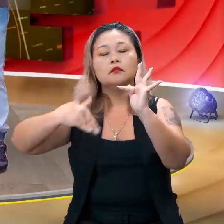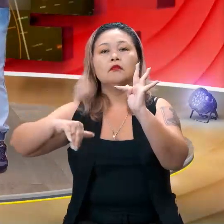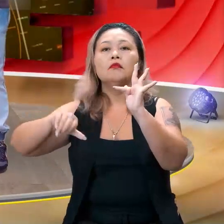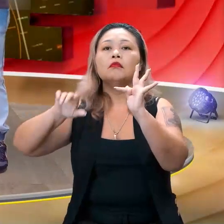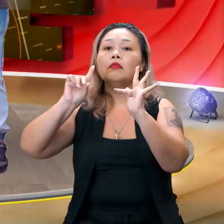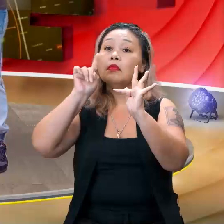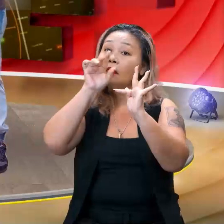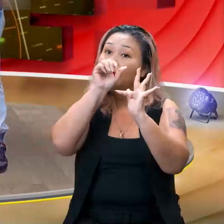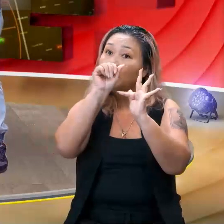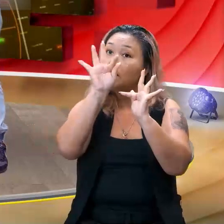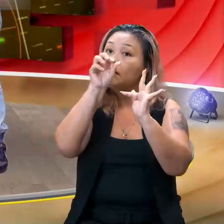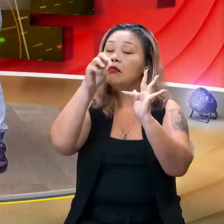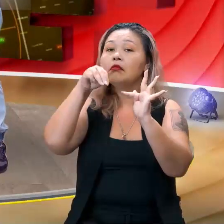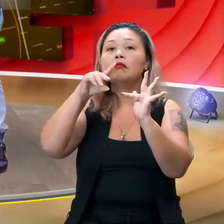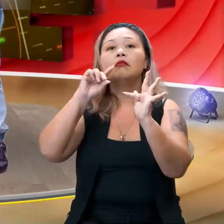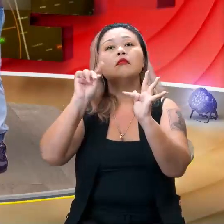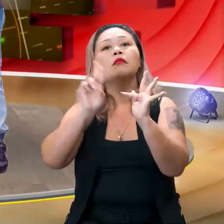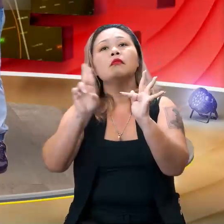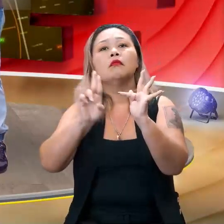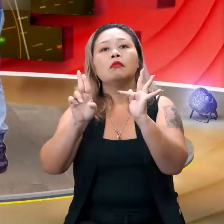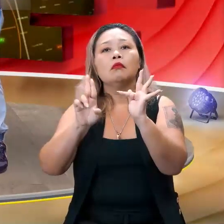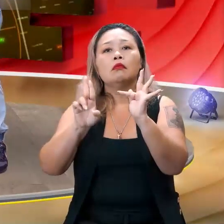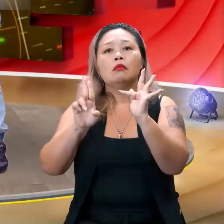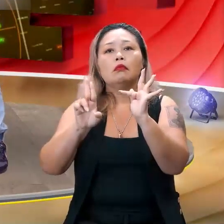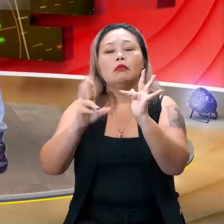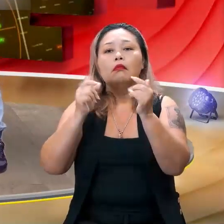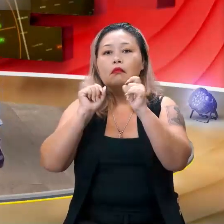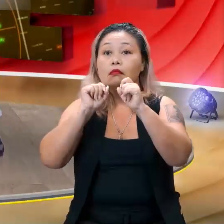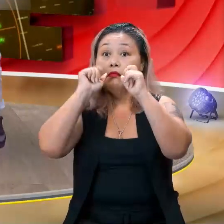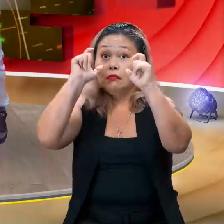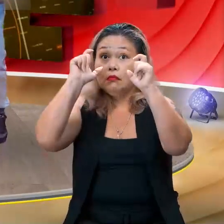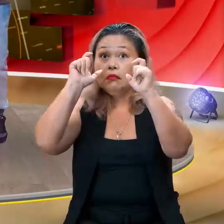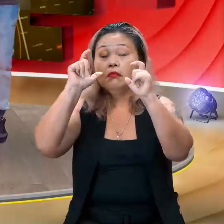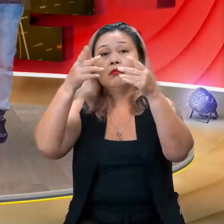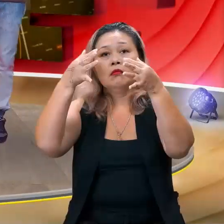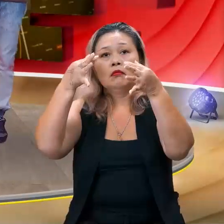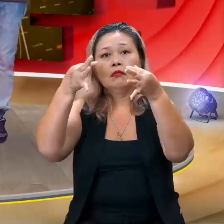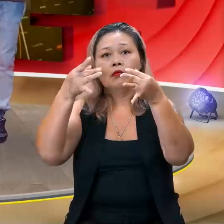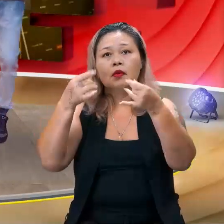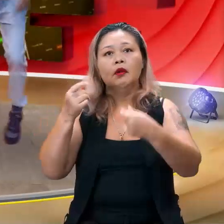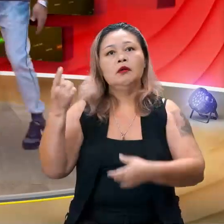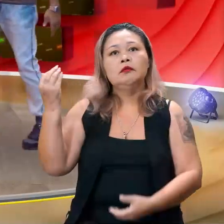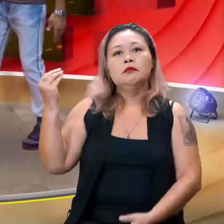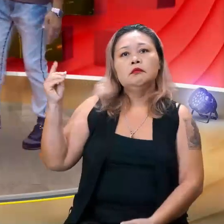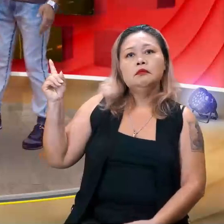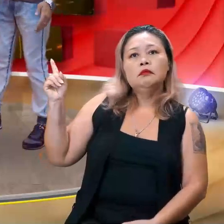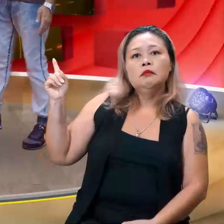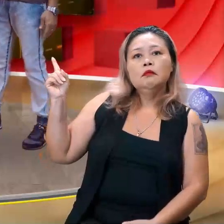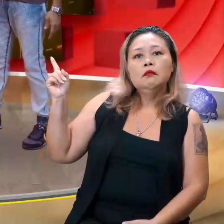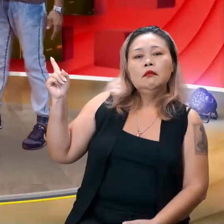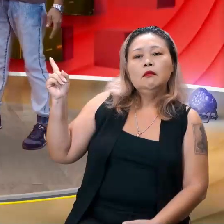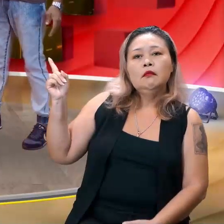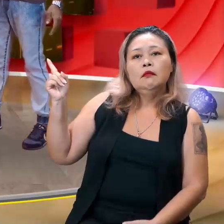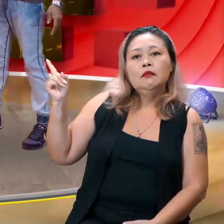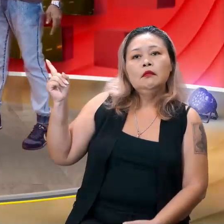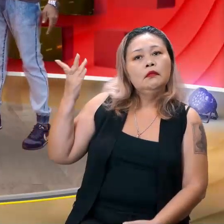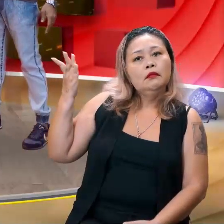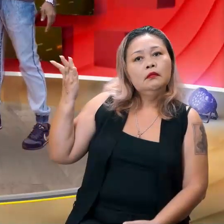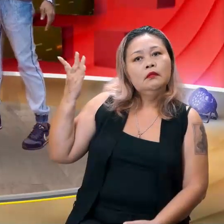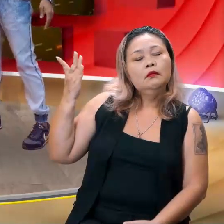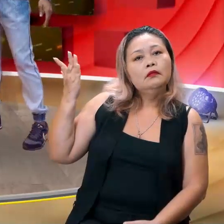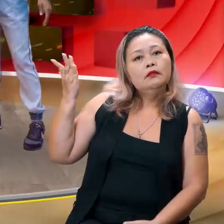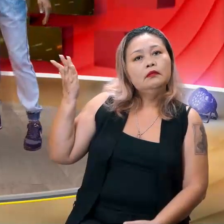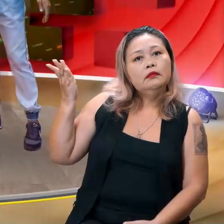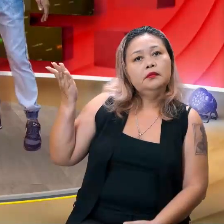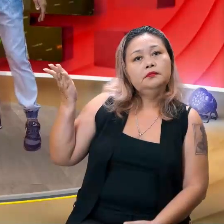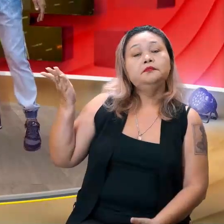afim, essa curva vai ter outro nome. Fica atento a esse detalhezinho simples. É o que já está mostrando aqui, né? Aqui, ó.